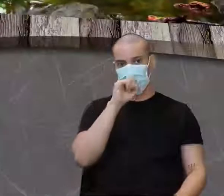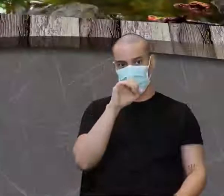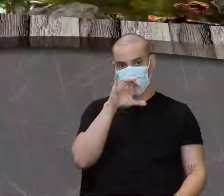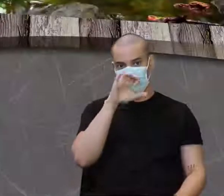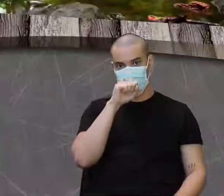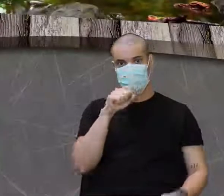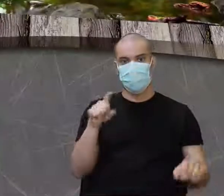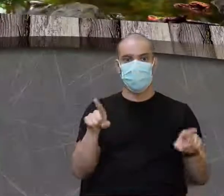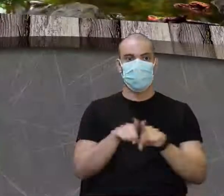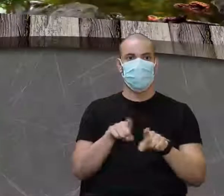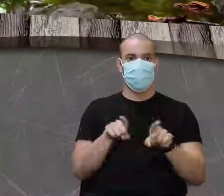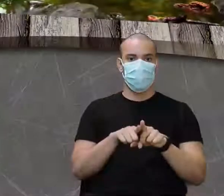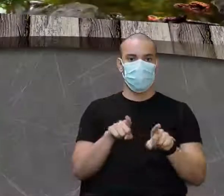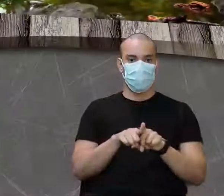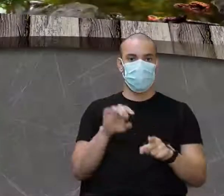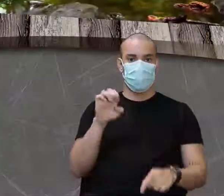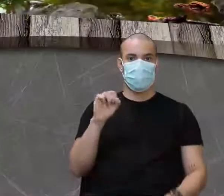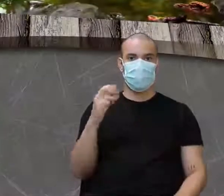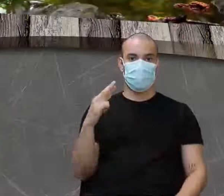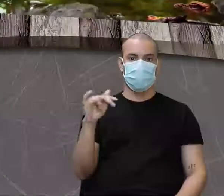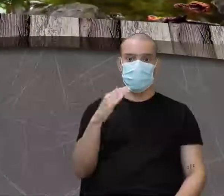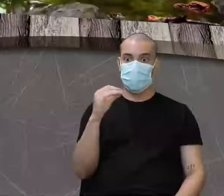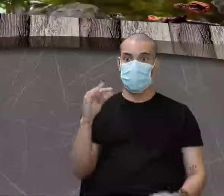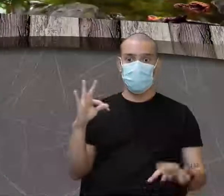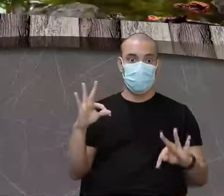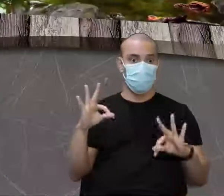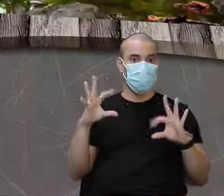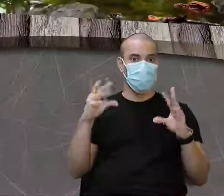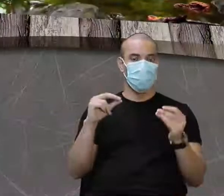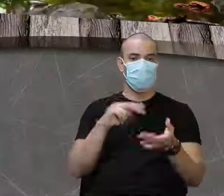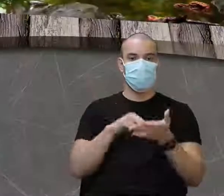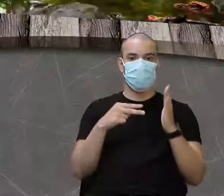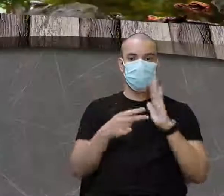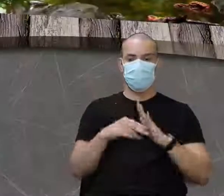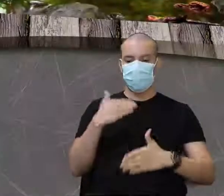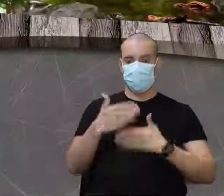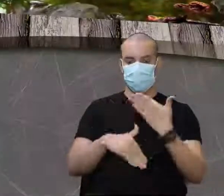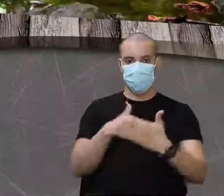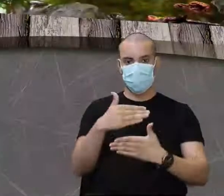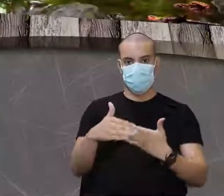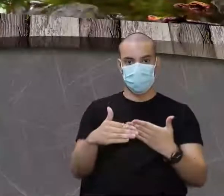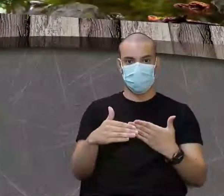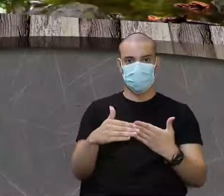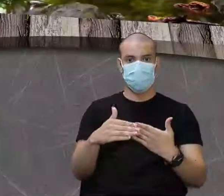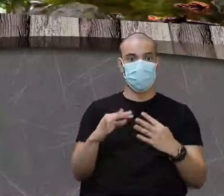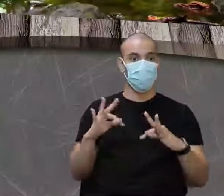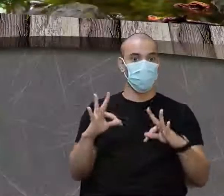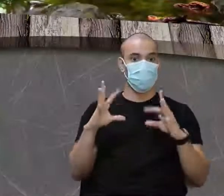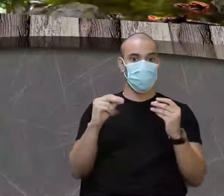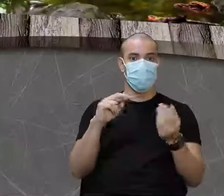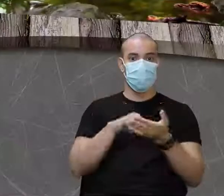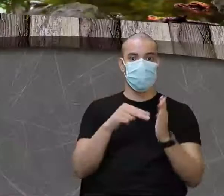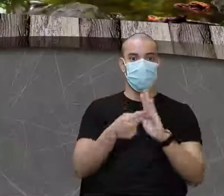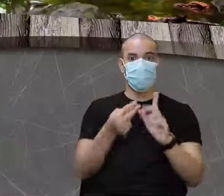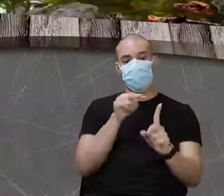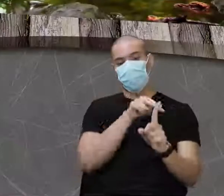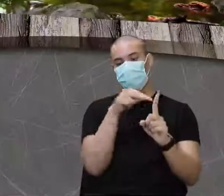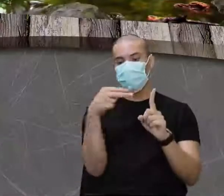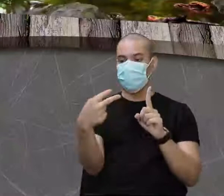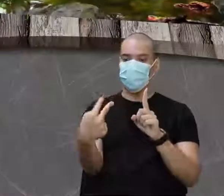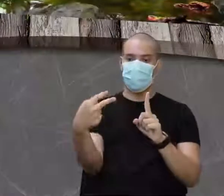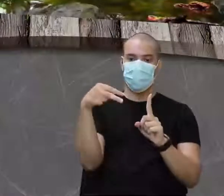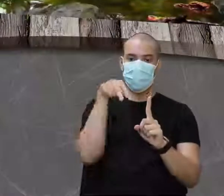respiração, excreção, tudo gira em torno, tudo gira em